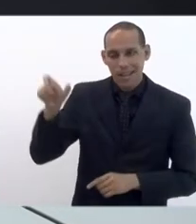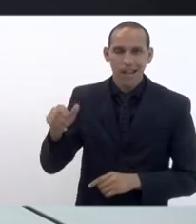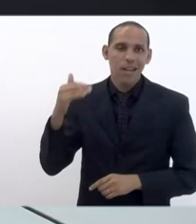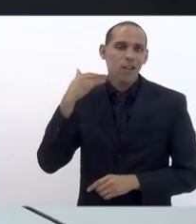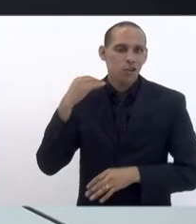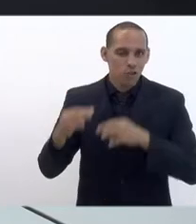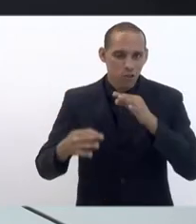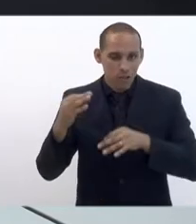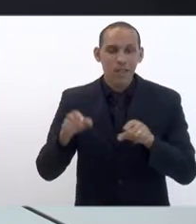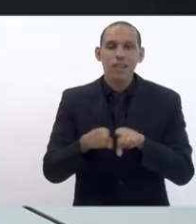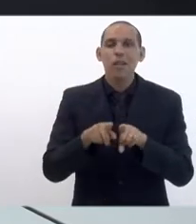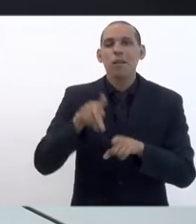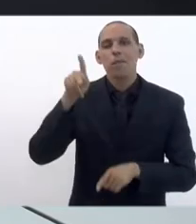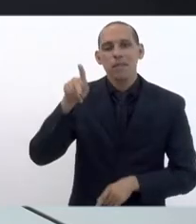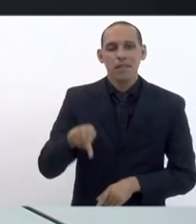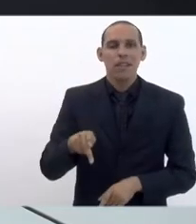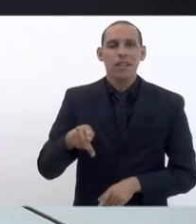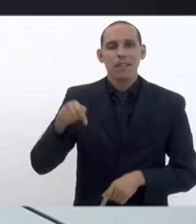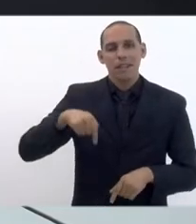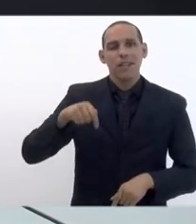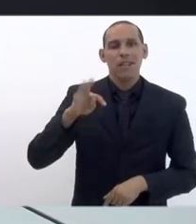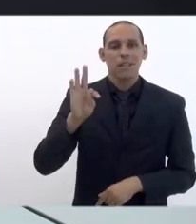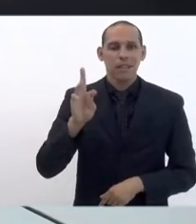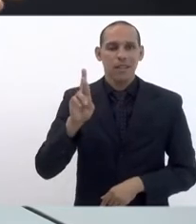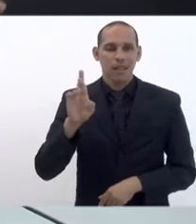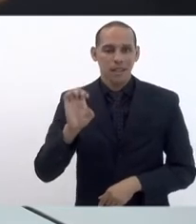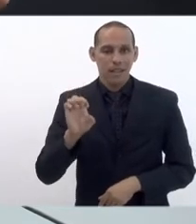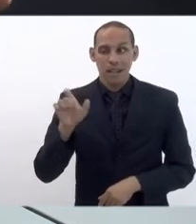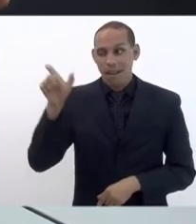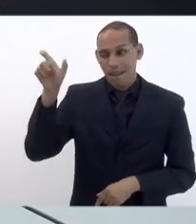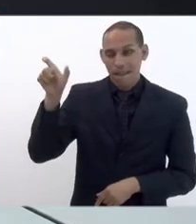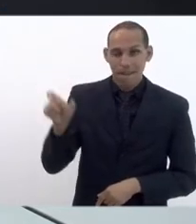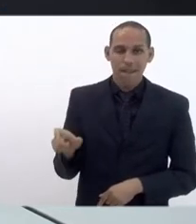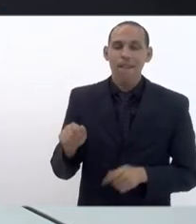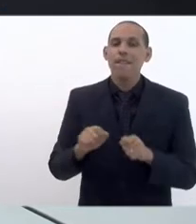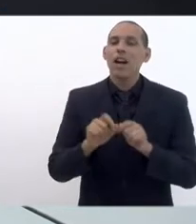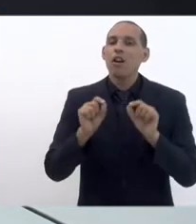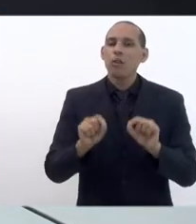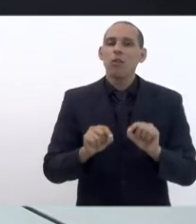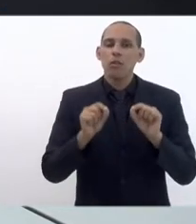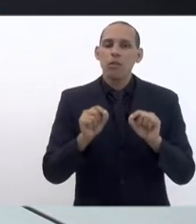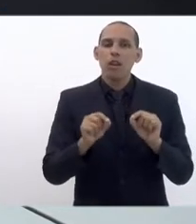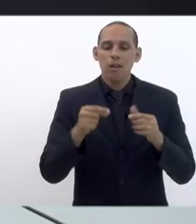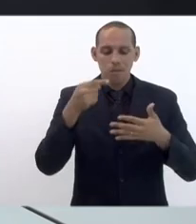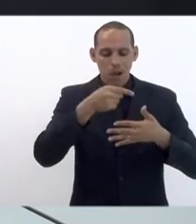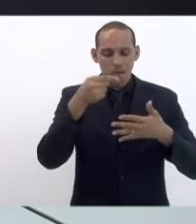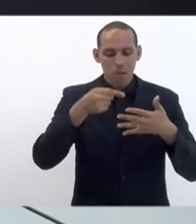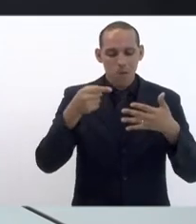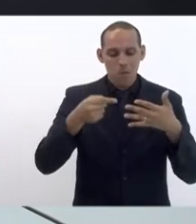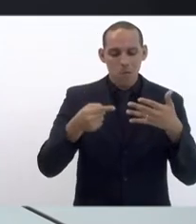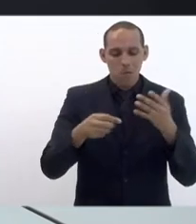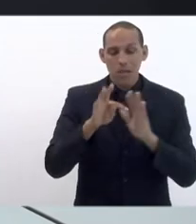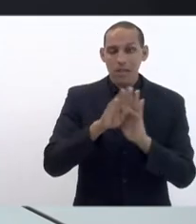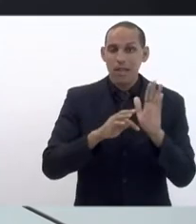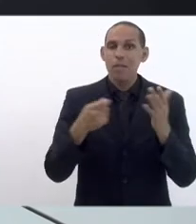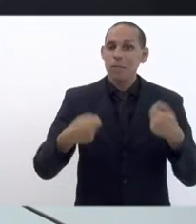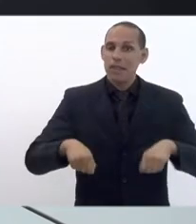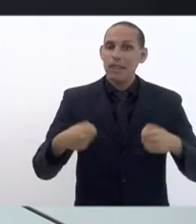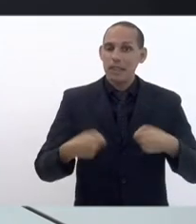aqui do TRE, ele fundamenta os dispositivos que tem que ter o texto.